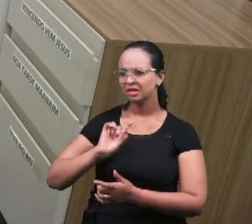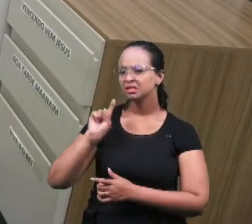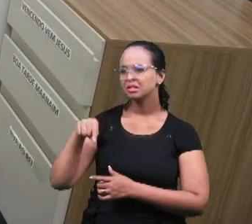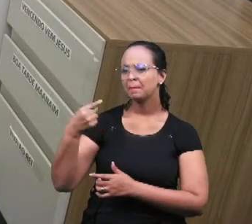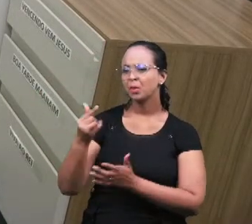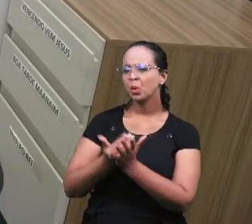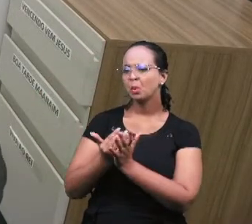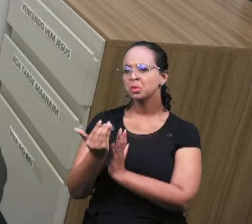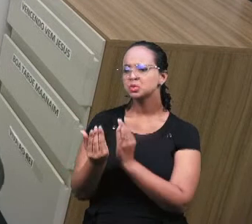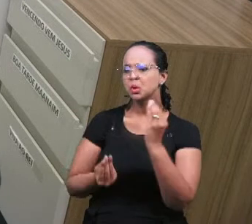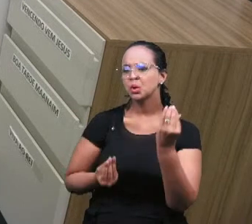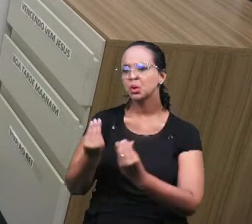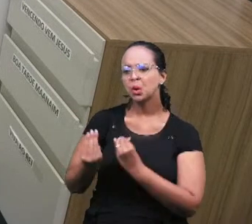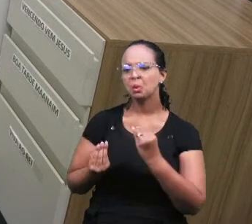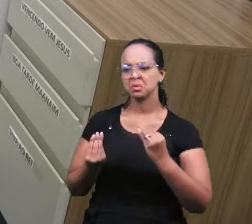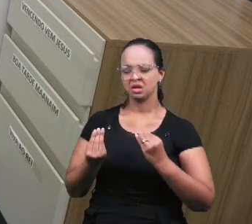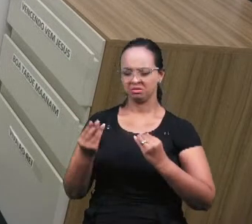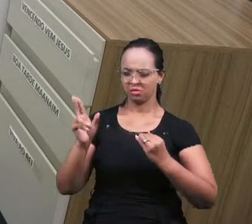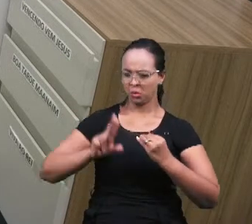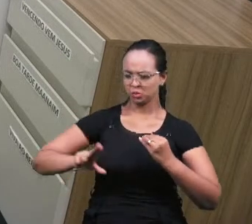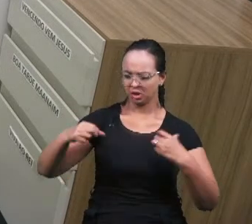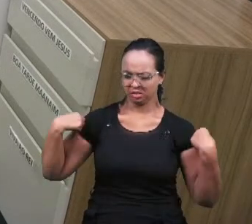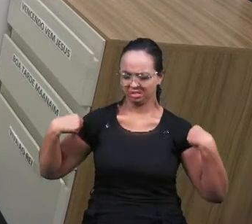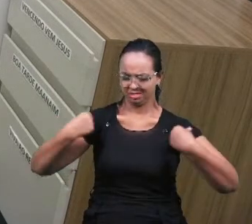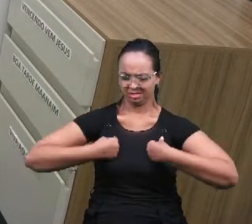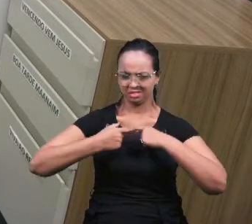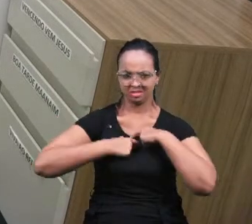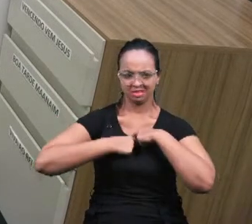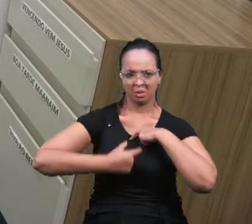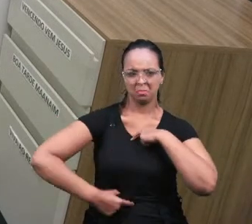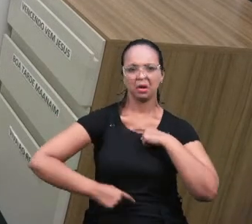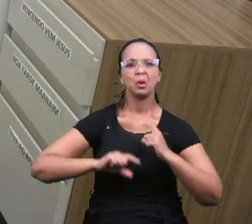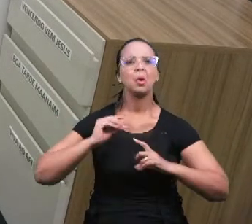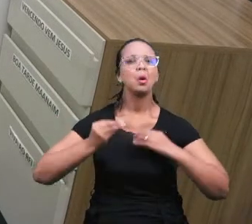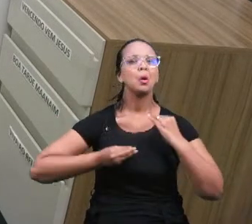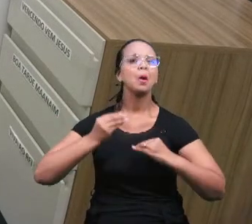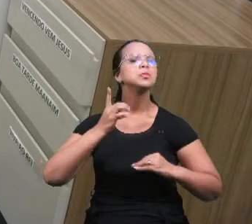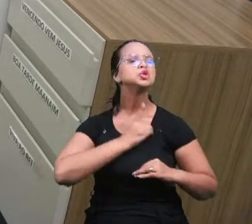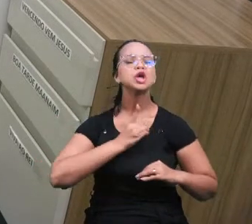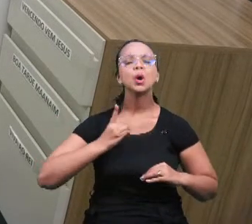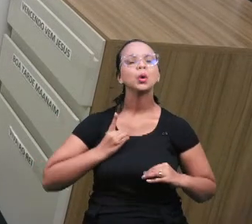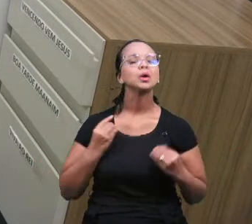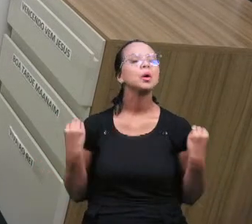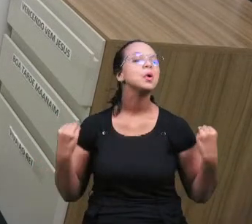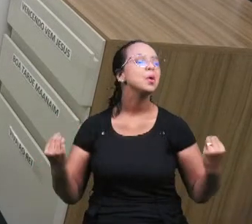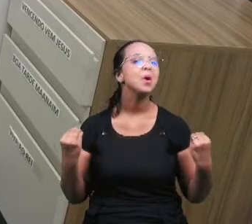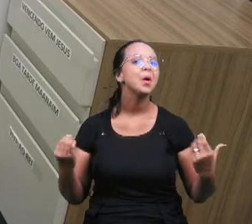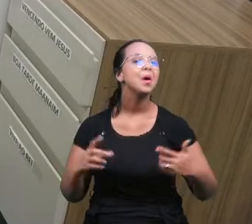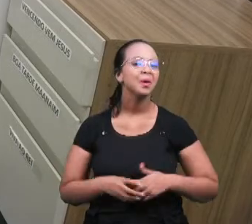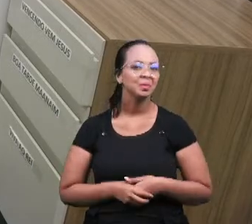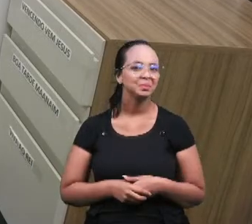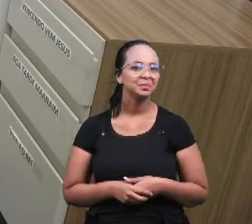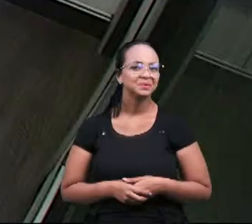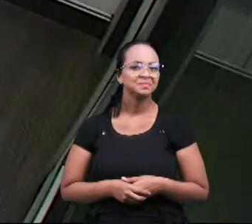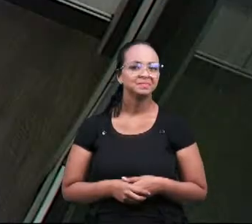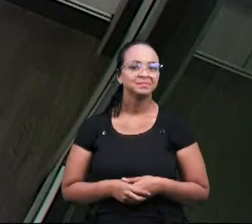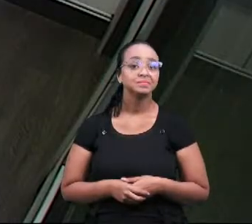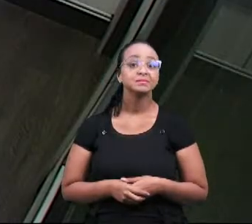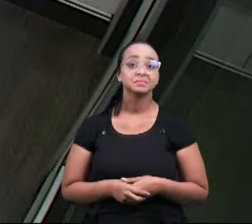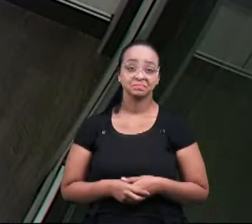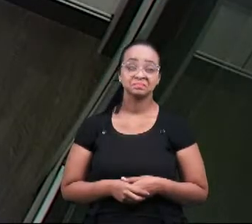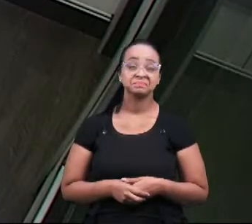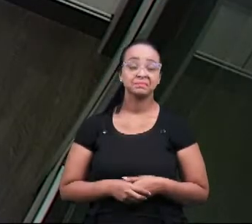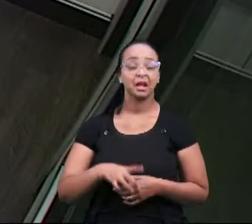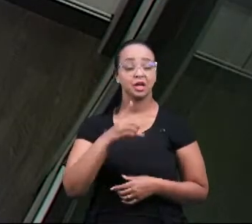ali? Começou a usar o terno, começou a ser obreiro. E quando é que veio o diaconato? O diaconato Como é que foi veio, esse momento? O